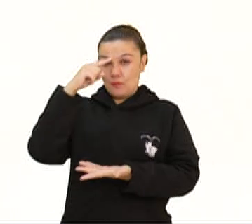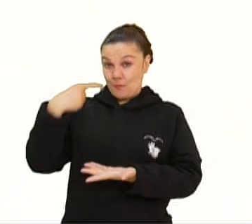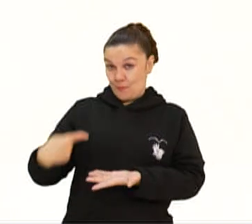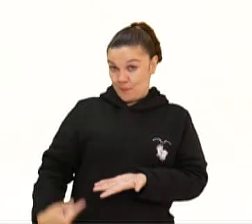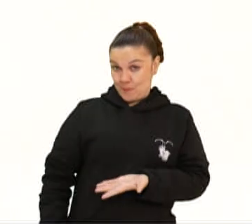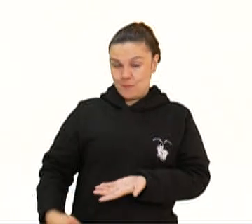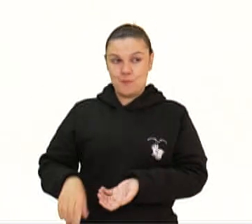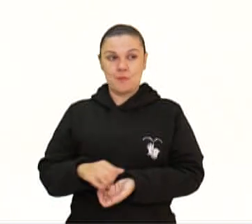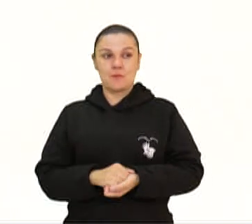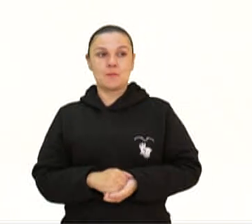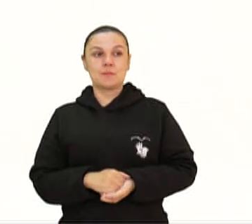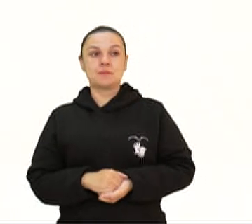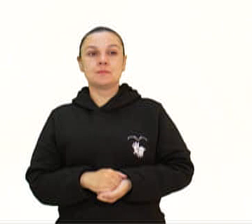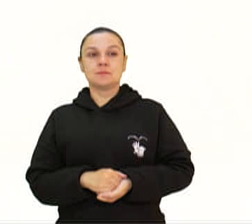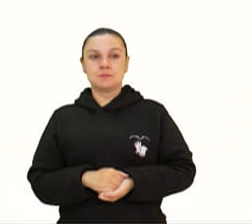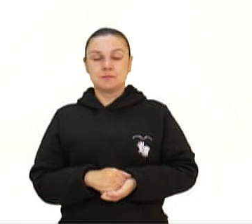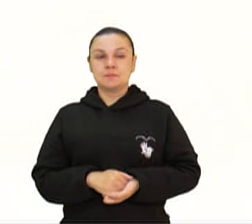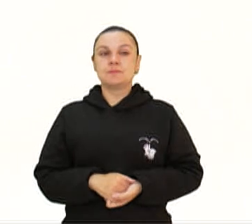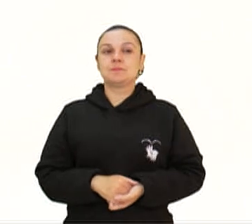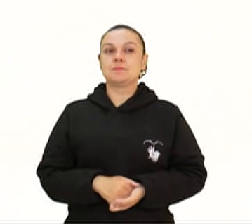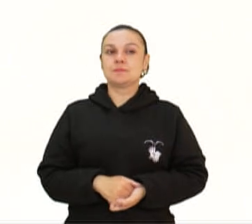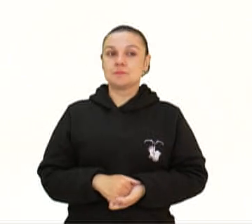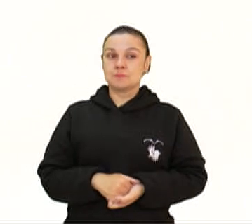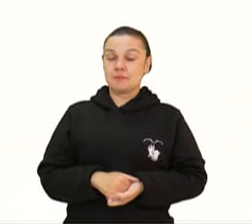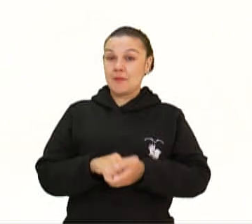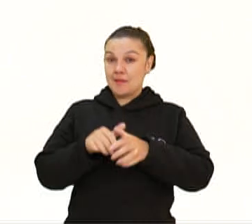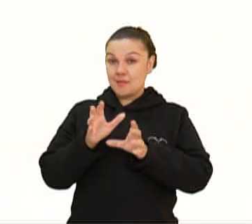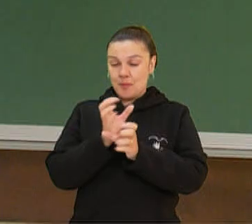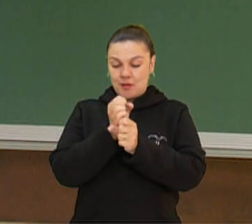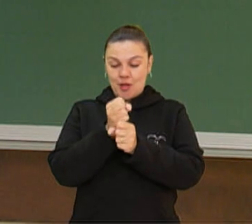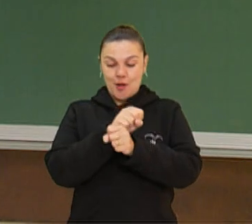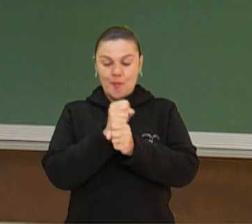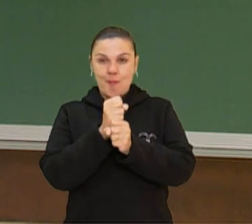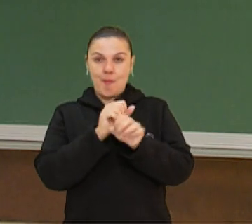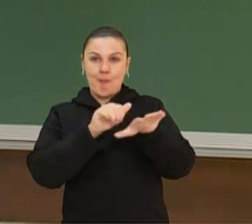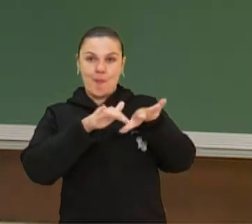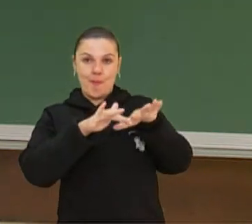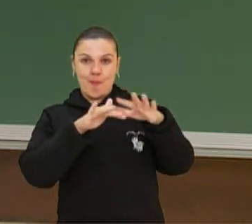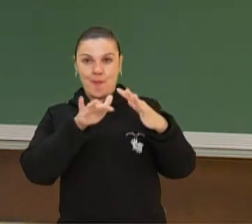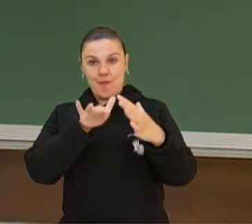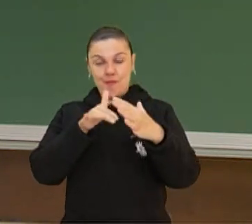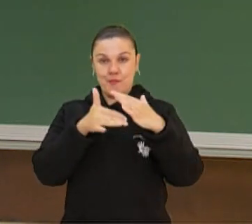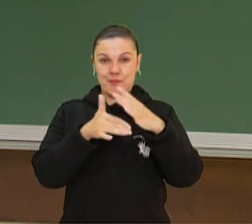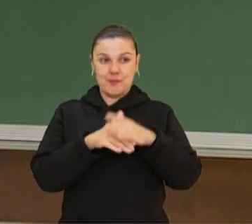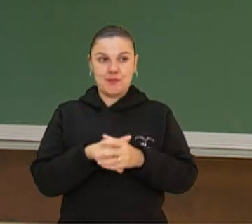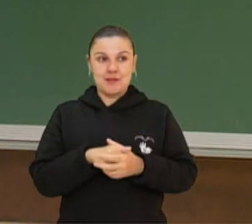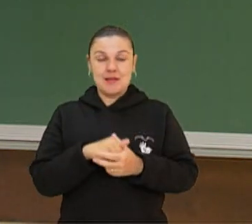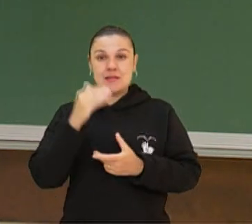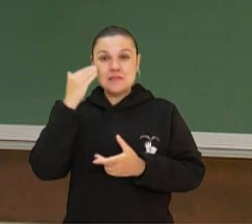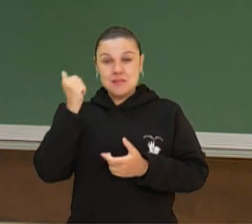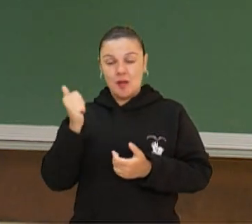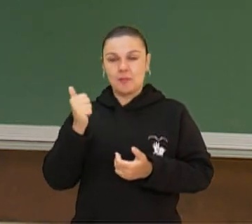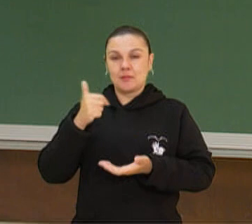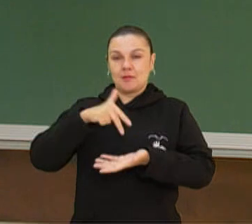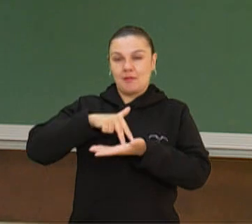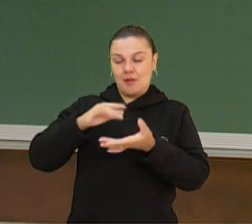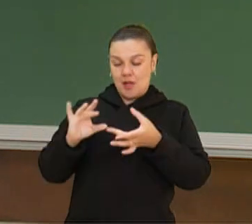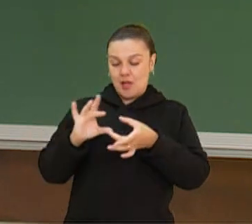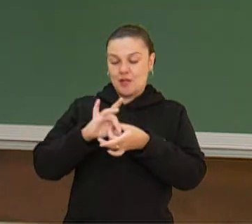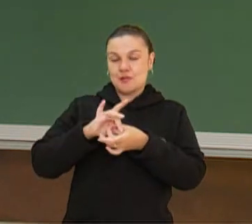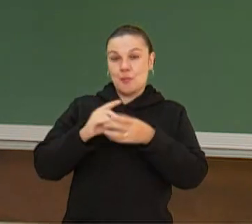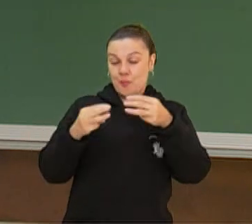o ser humano aí, a pessoa, movimentação, justamente associado